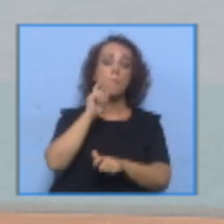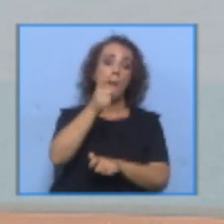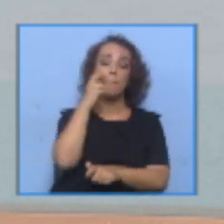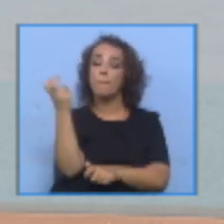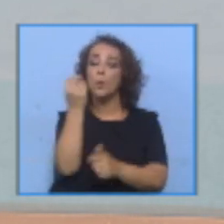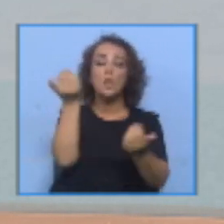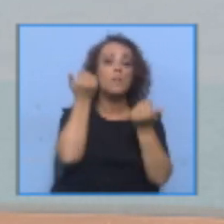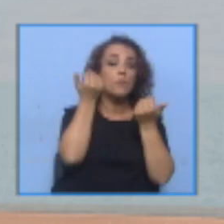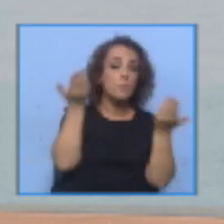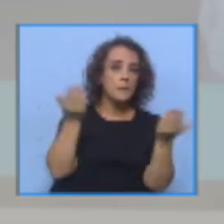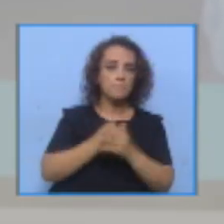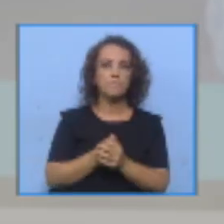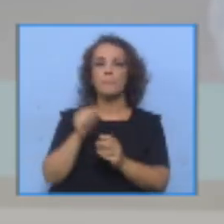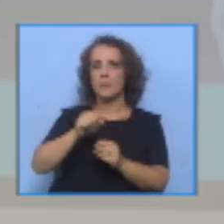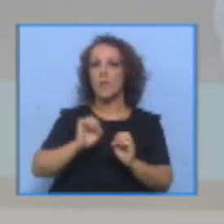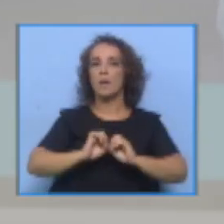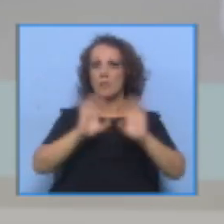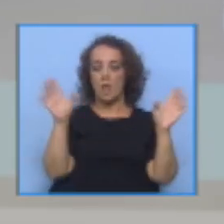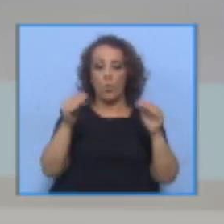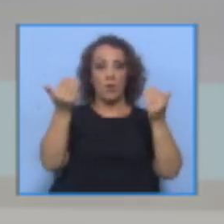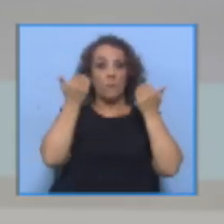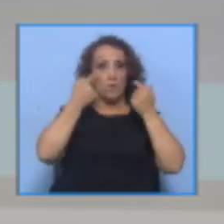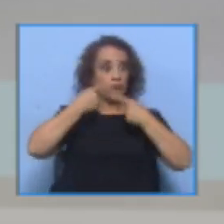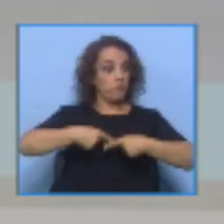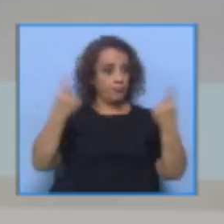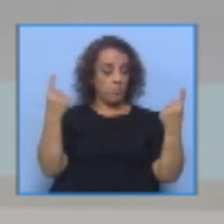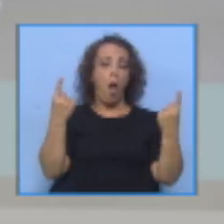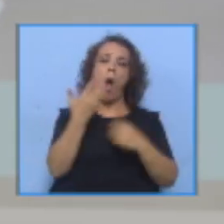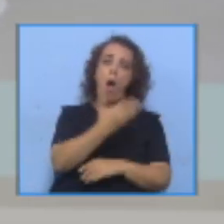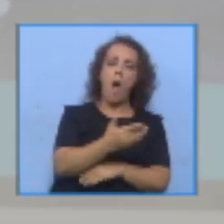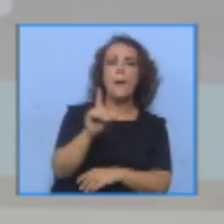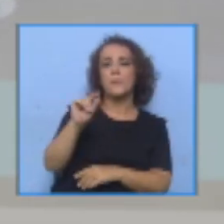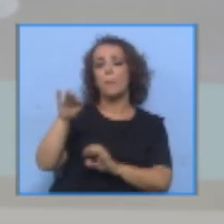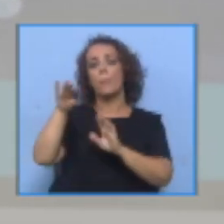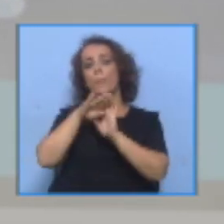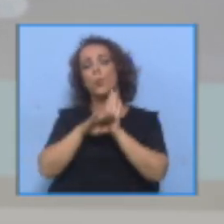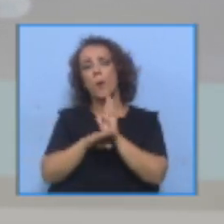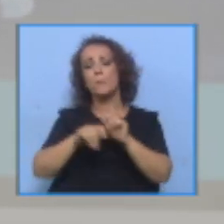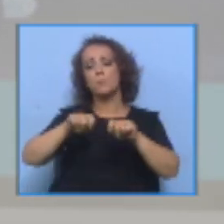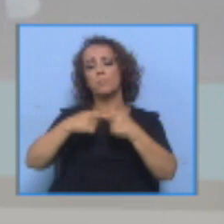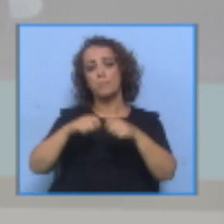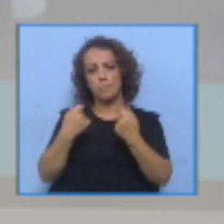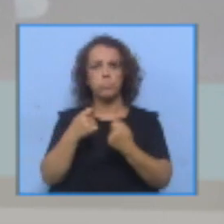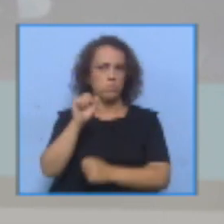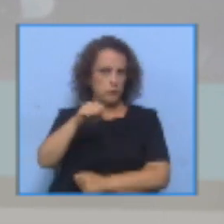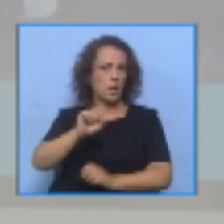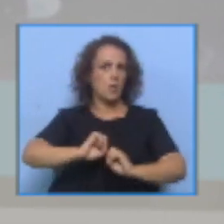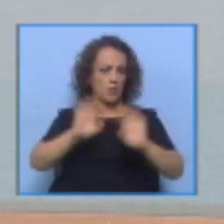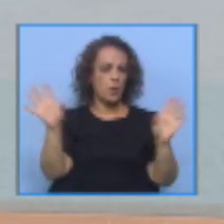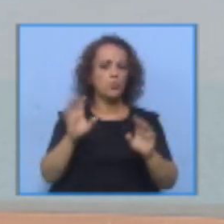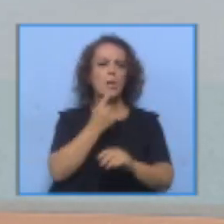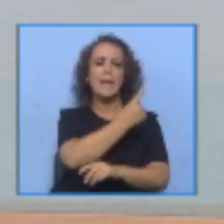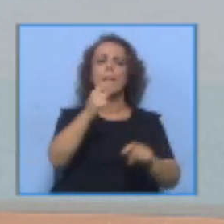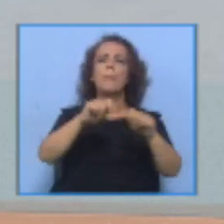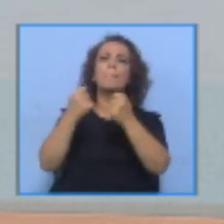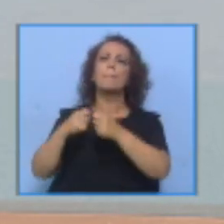não é? E sem dúvida que as notícias que vão publicando é o meio, mas os próprios programas partidários também estão disponíveis. Sim, os próprios programas partidários estão disponíveis.